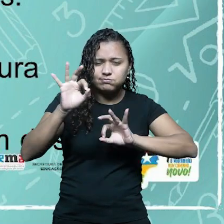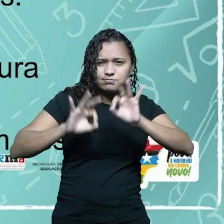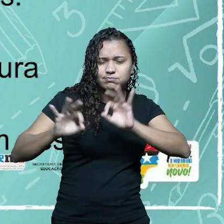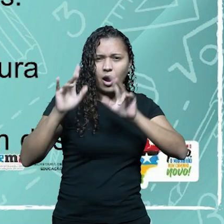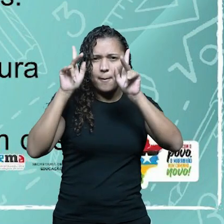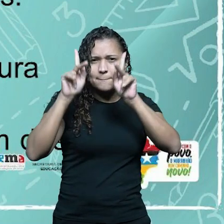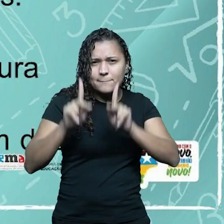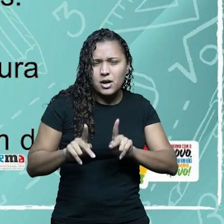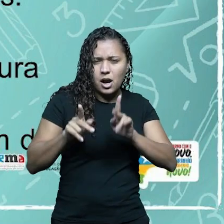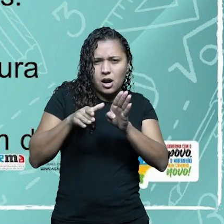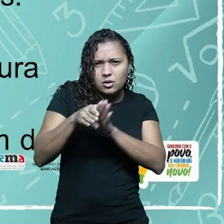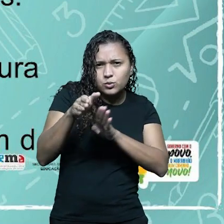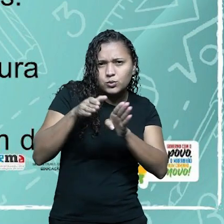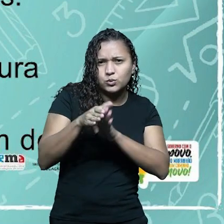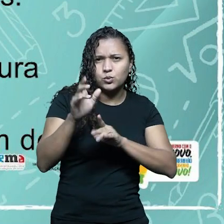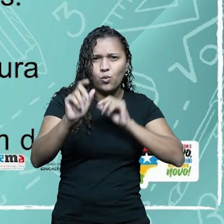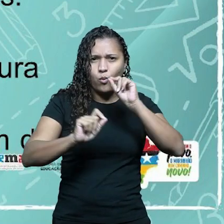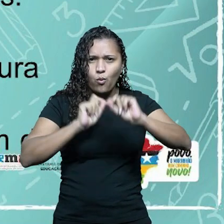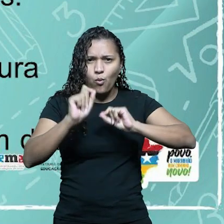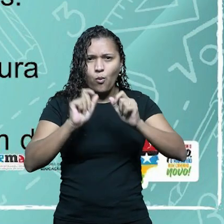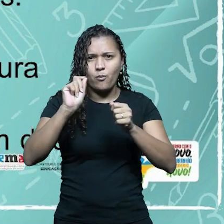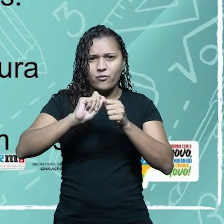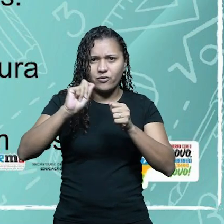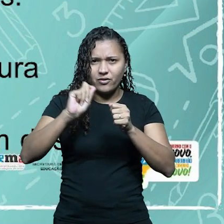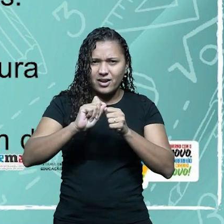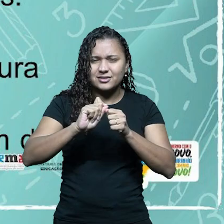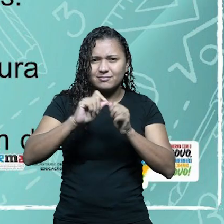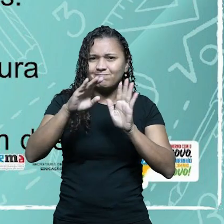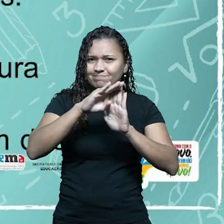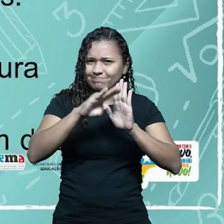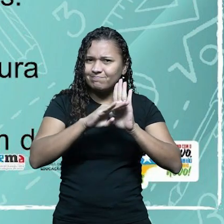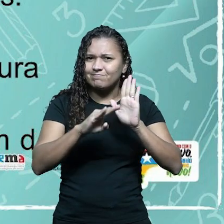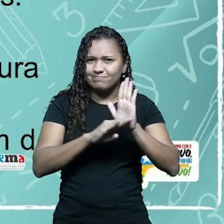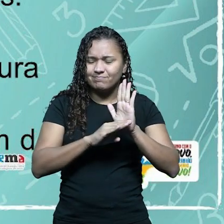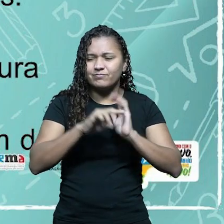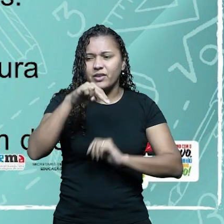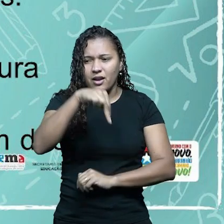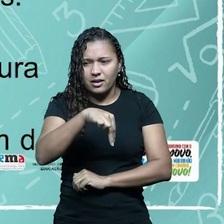padronizar e orientar a execução dos projetos. As NBR